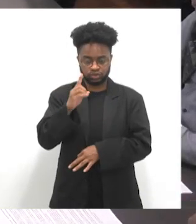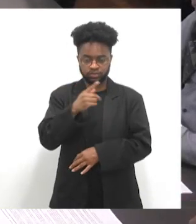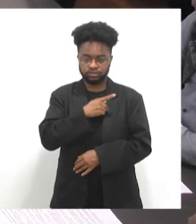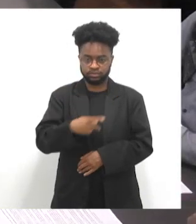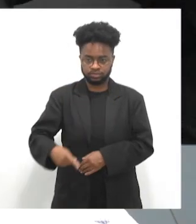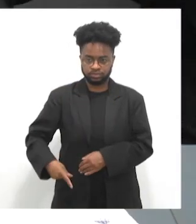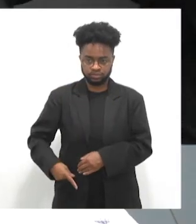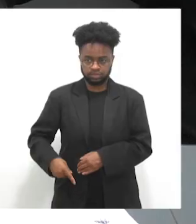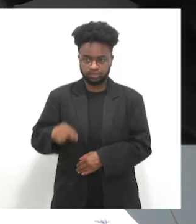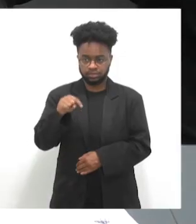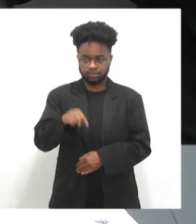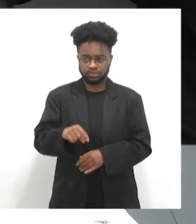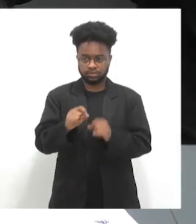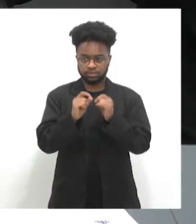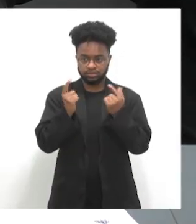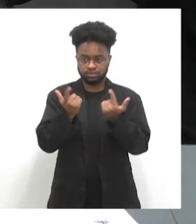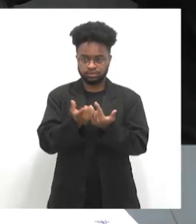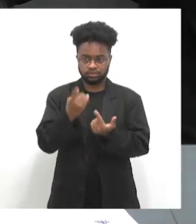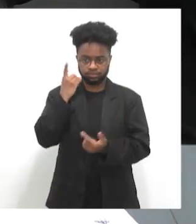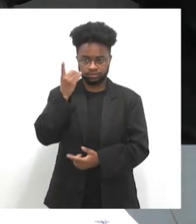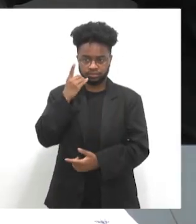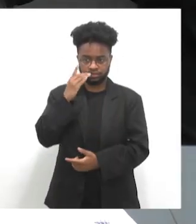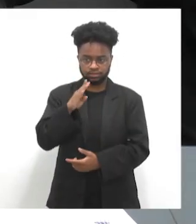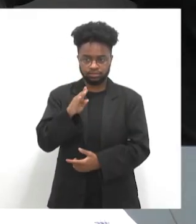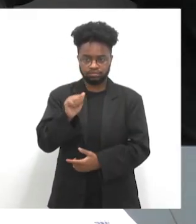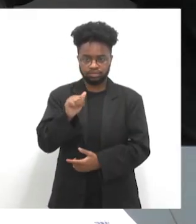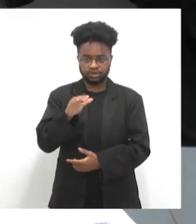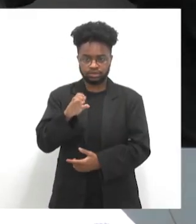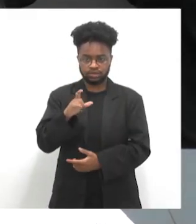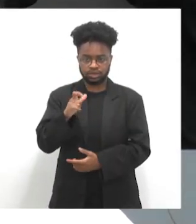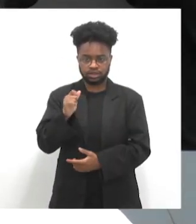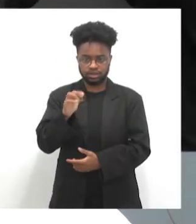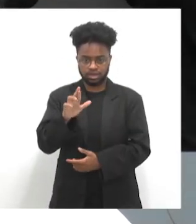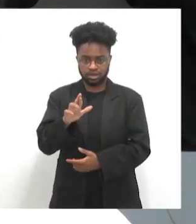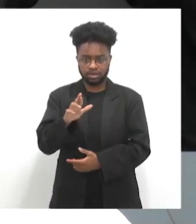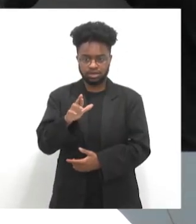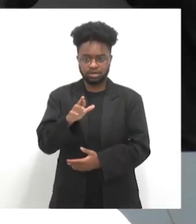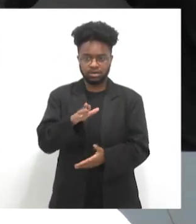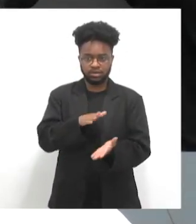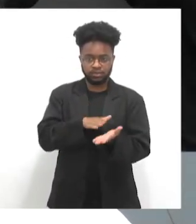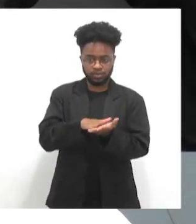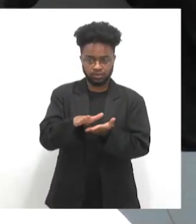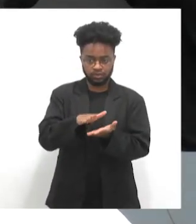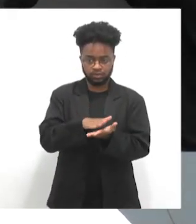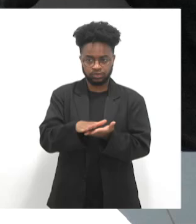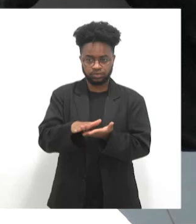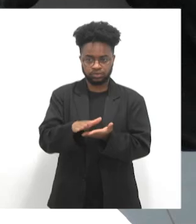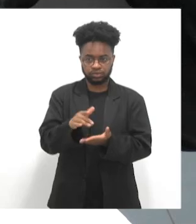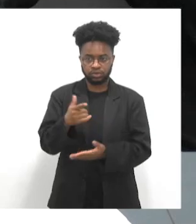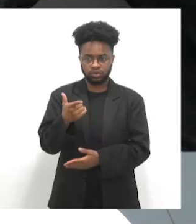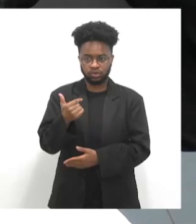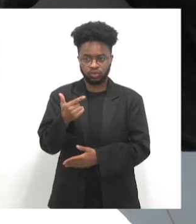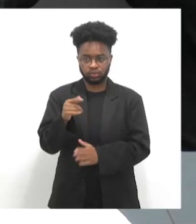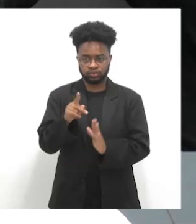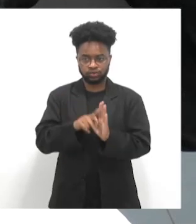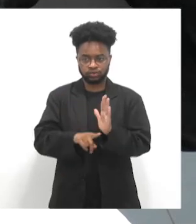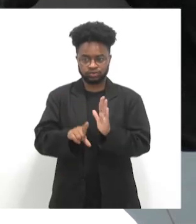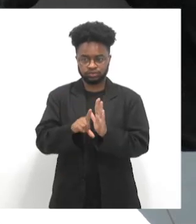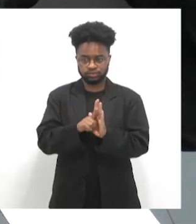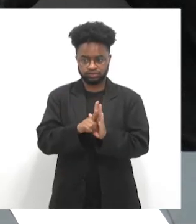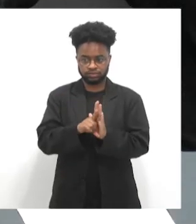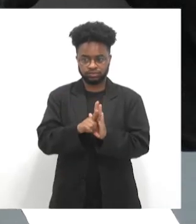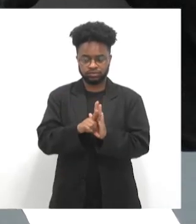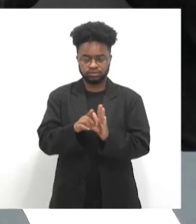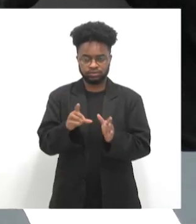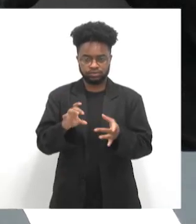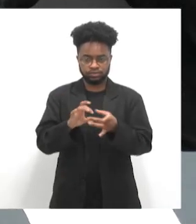casa, deputado Rodrigo Bacelar, fez publicar os 12 projetos do